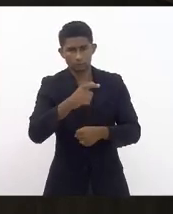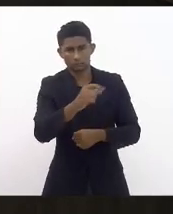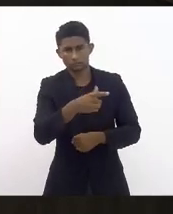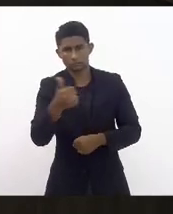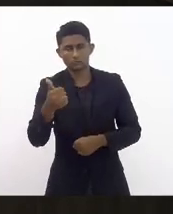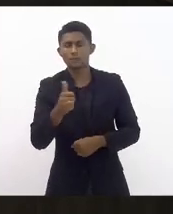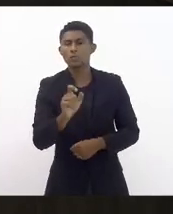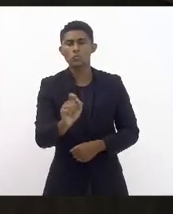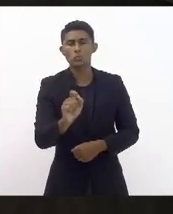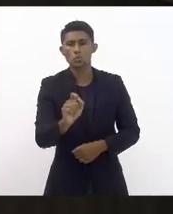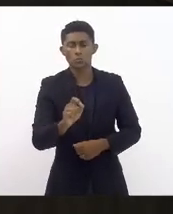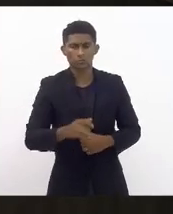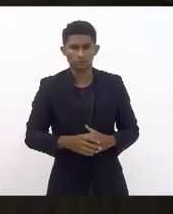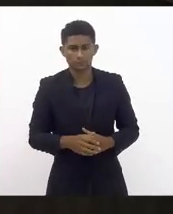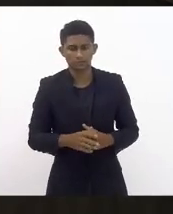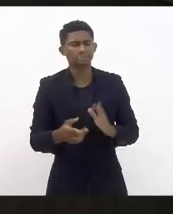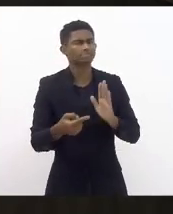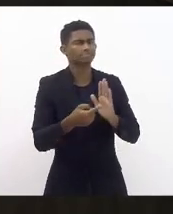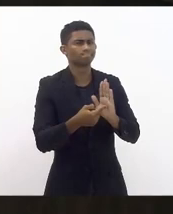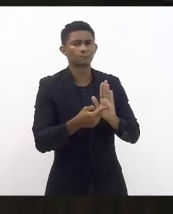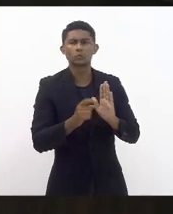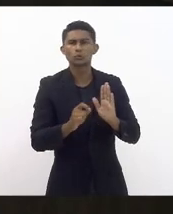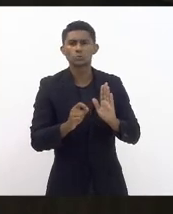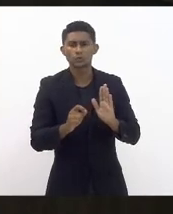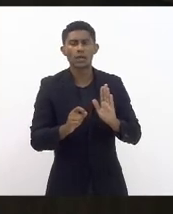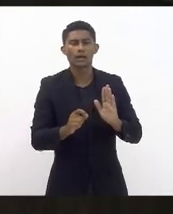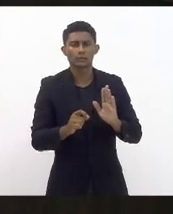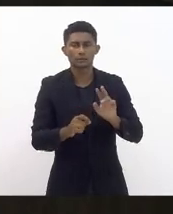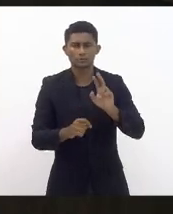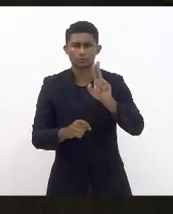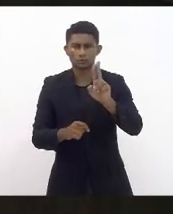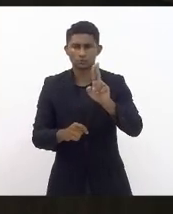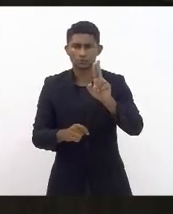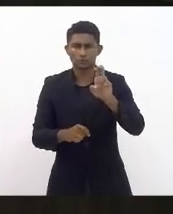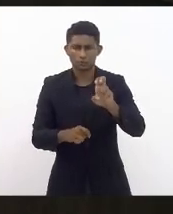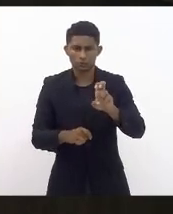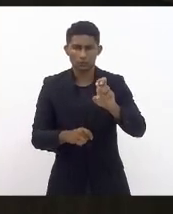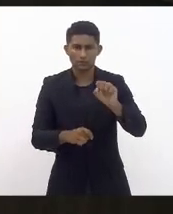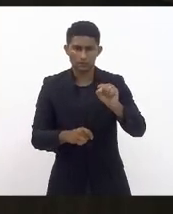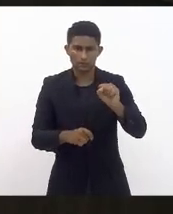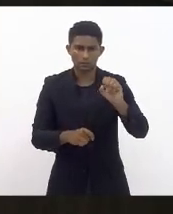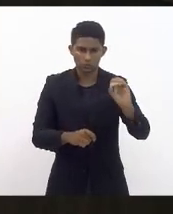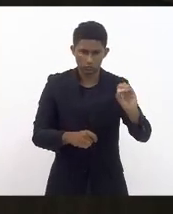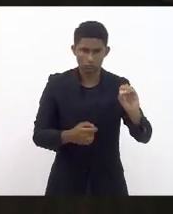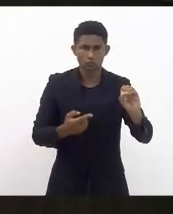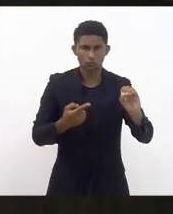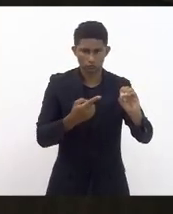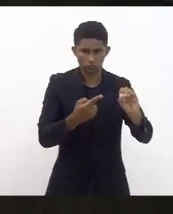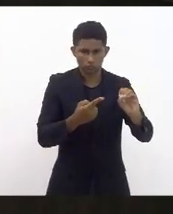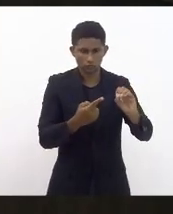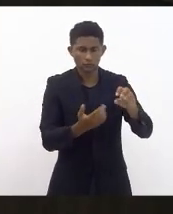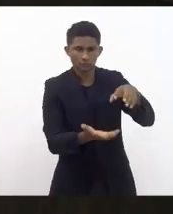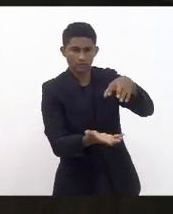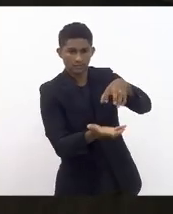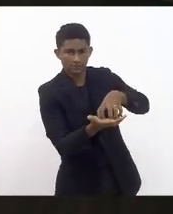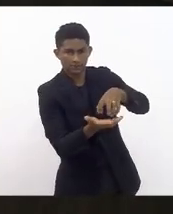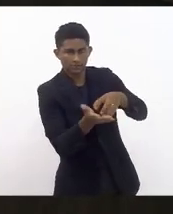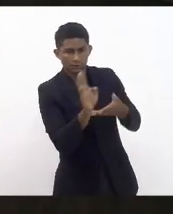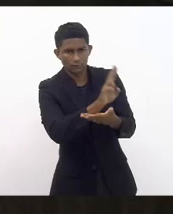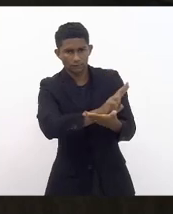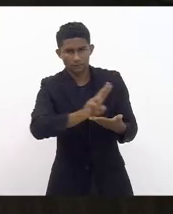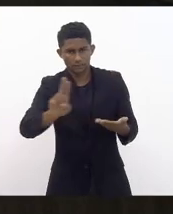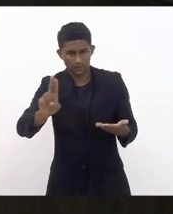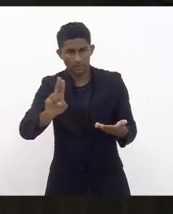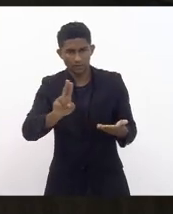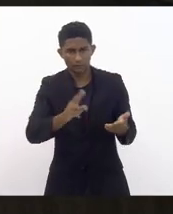que determina e promove a incorporação da Fundação Centro Universitário Estadual